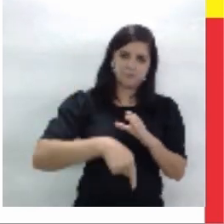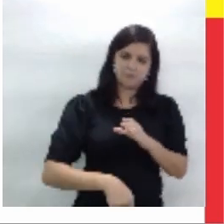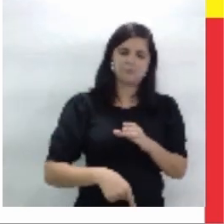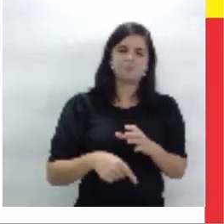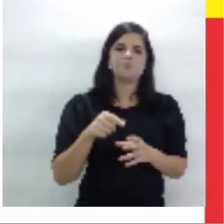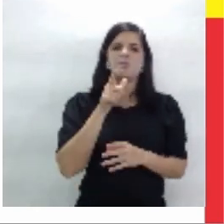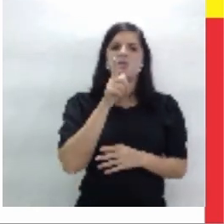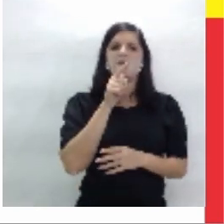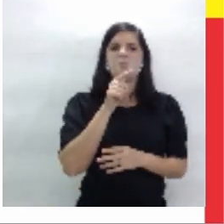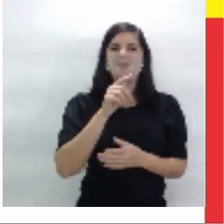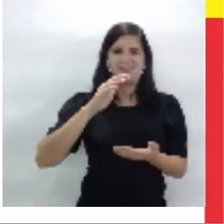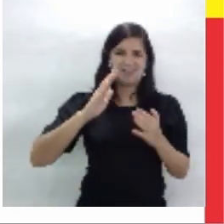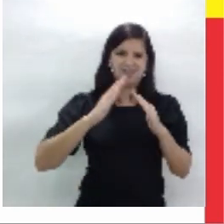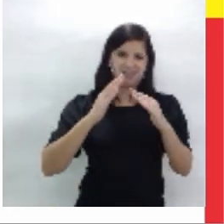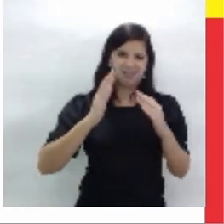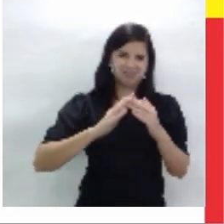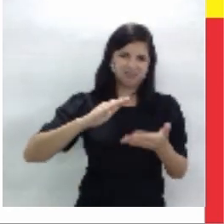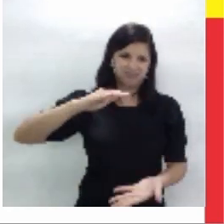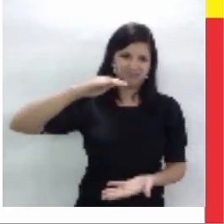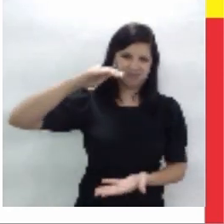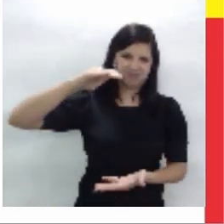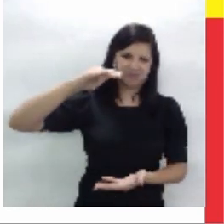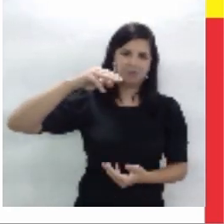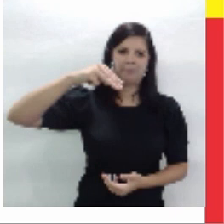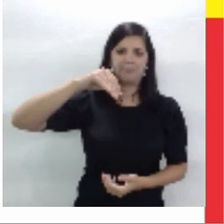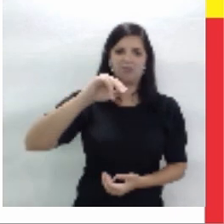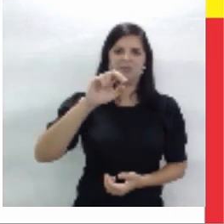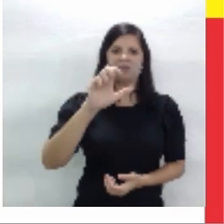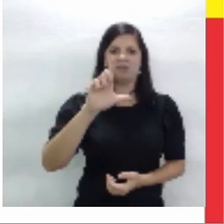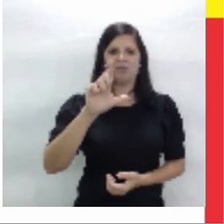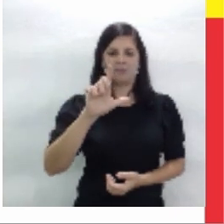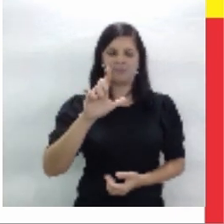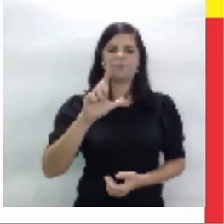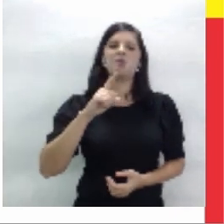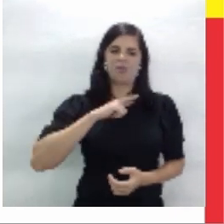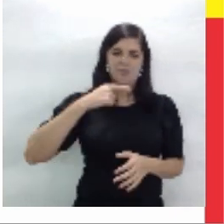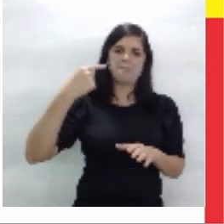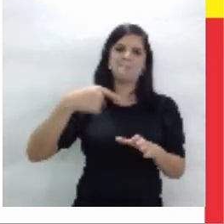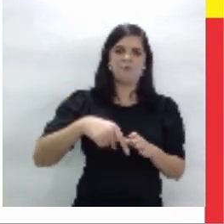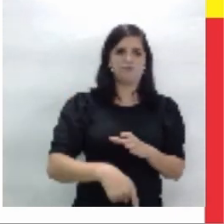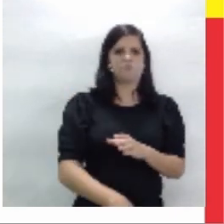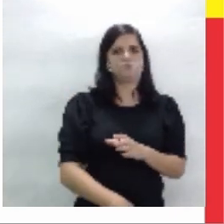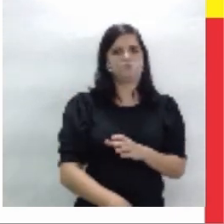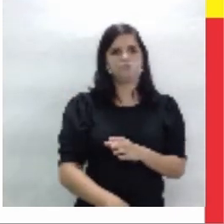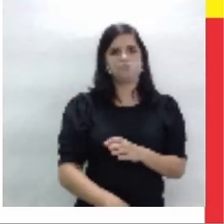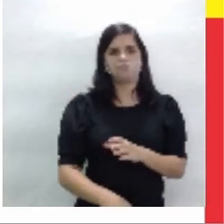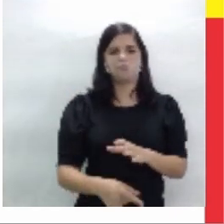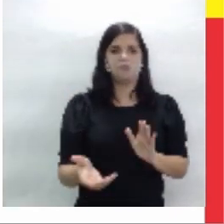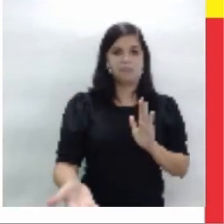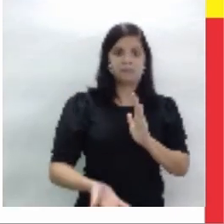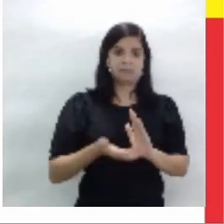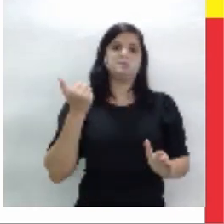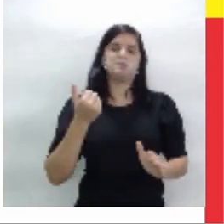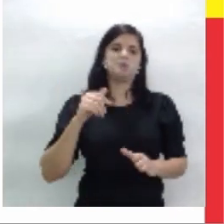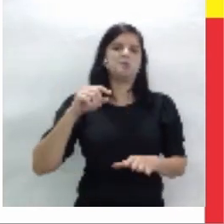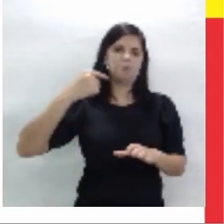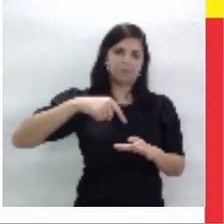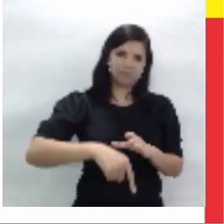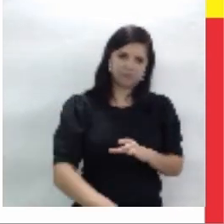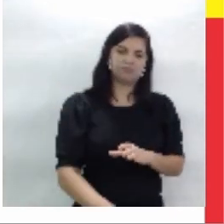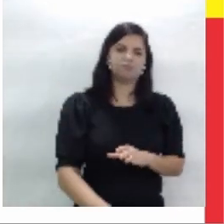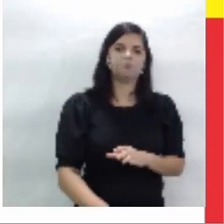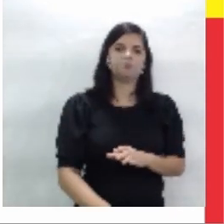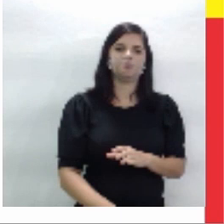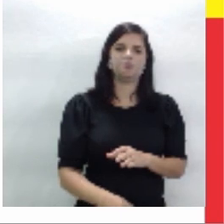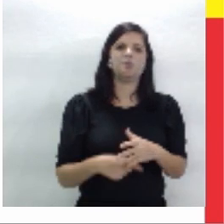nós recebemos, tá? Algumas fontes naturais, elas são subterrâneas, a extração é no subsolo,